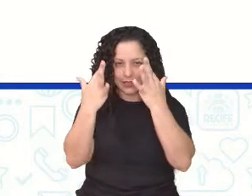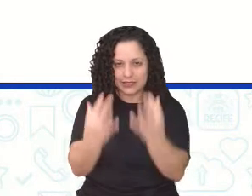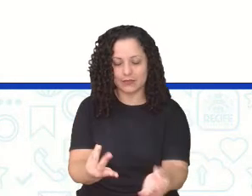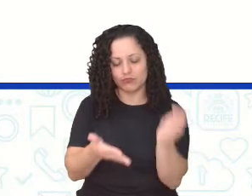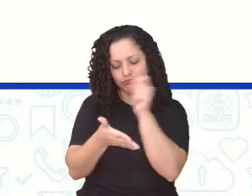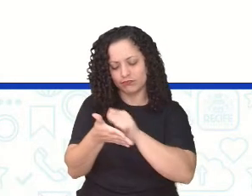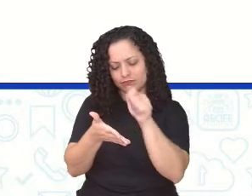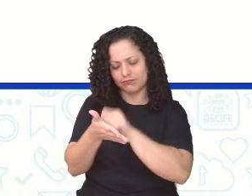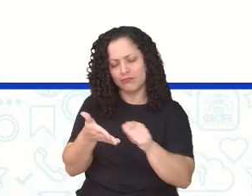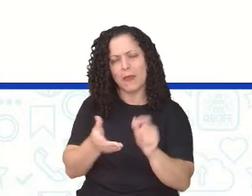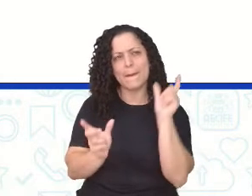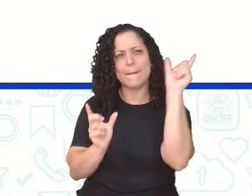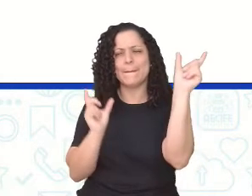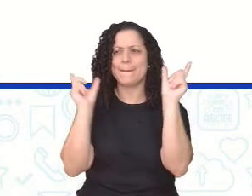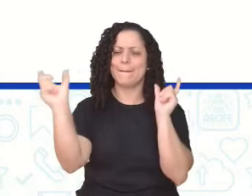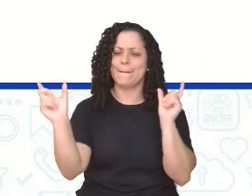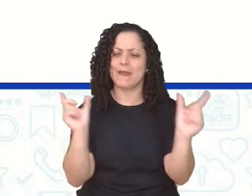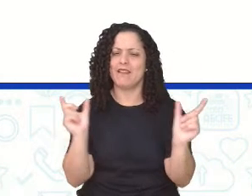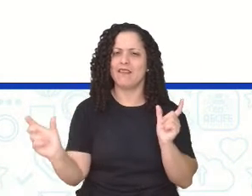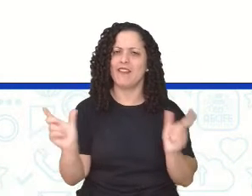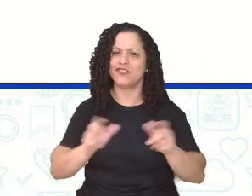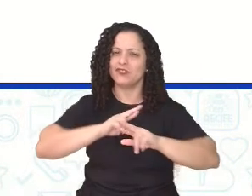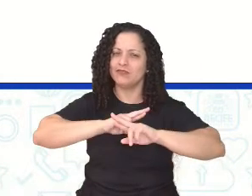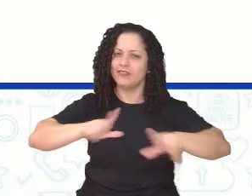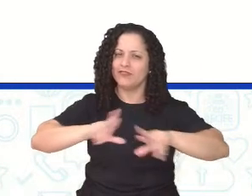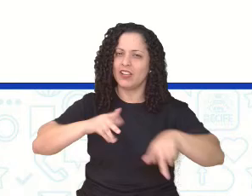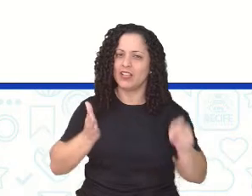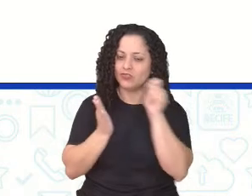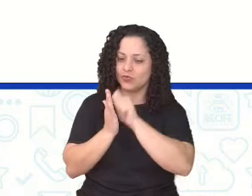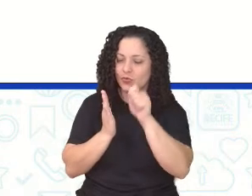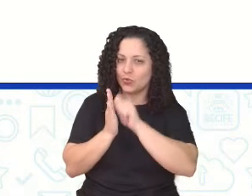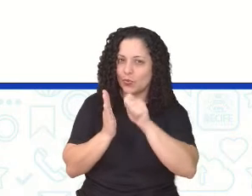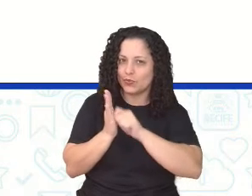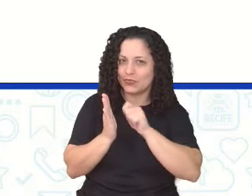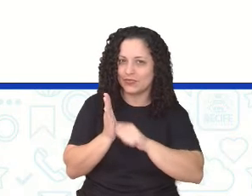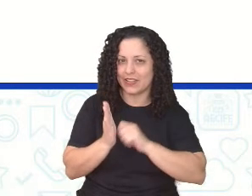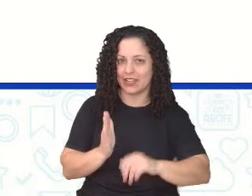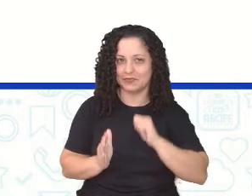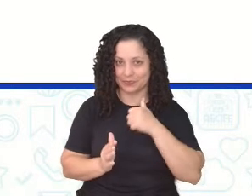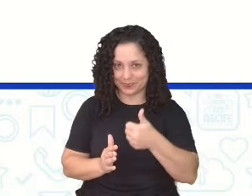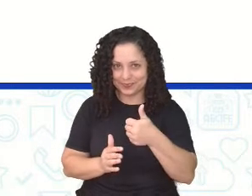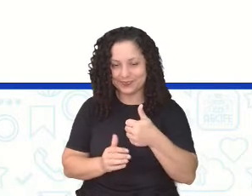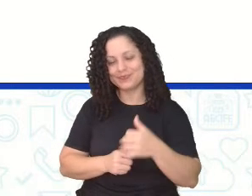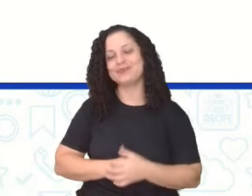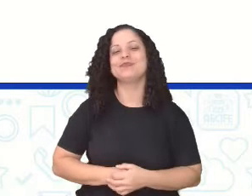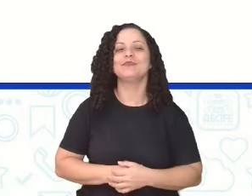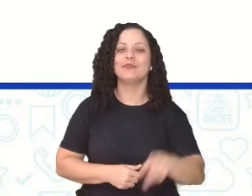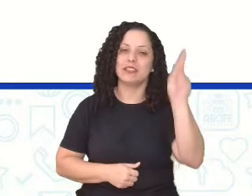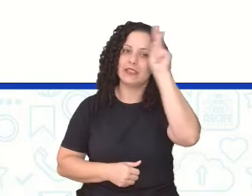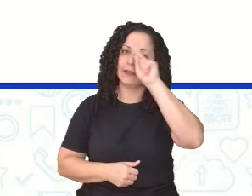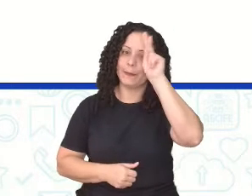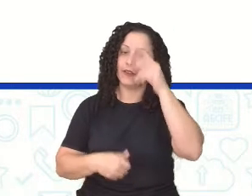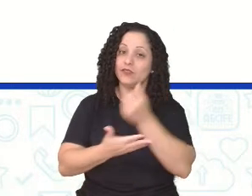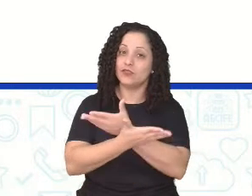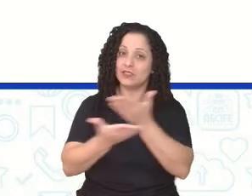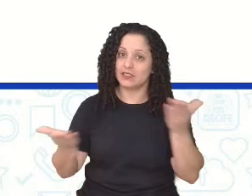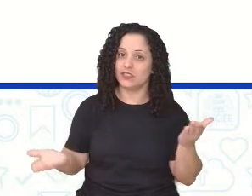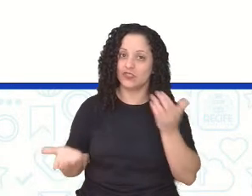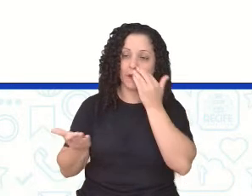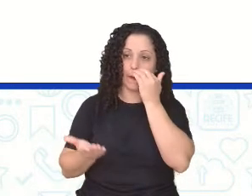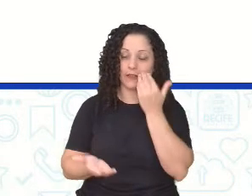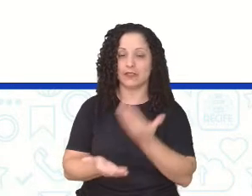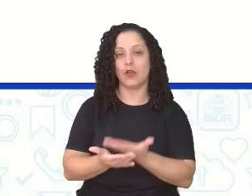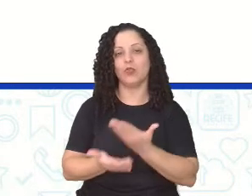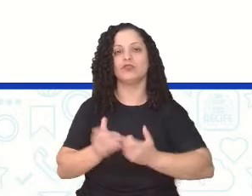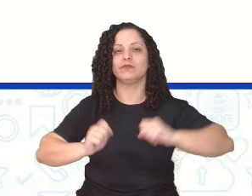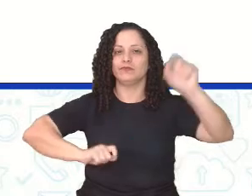as palavras diferentes que vamos falar aqui. Então, fiquem lá bem atentos. E lembrando a vocês, nossas aulas, elas